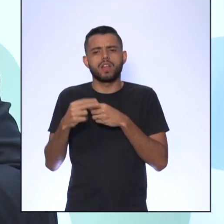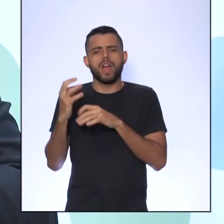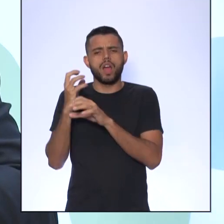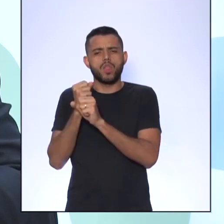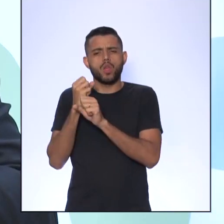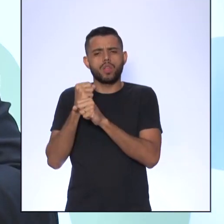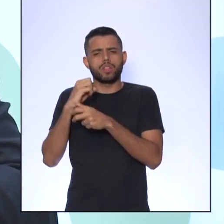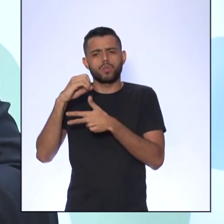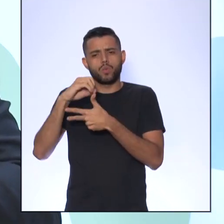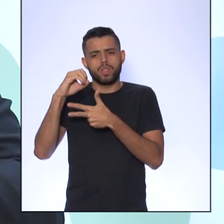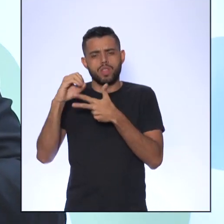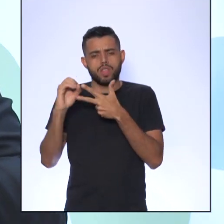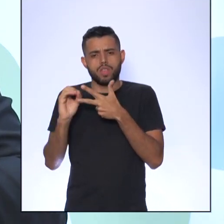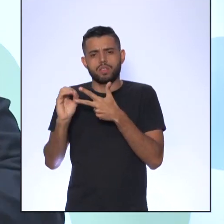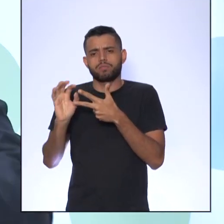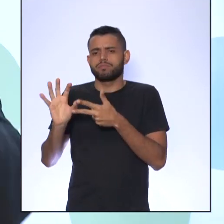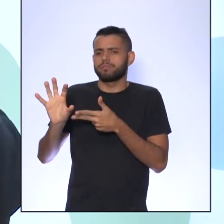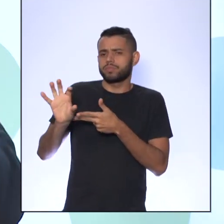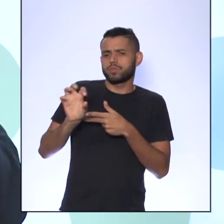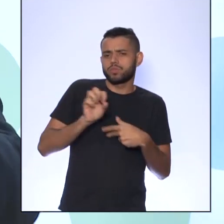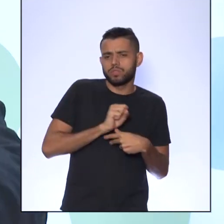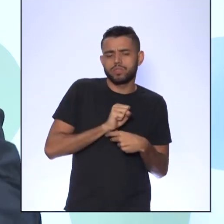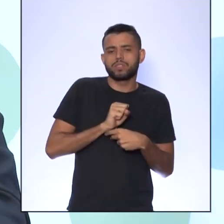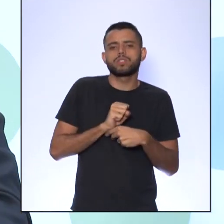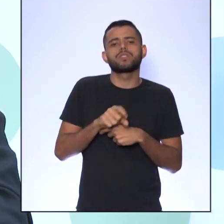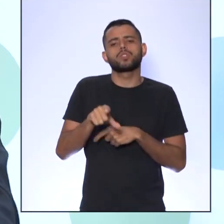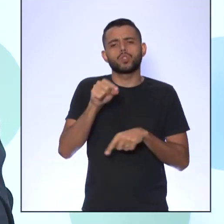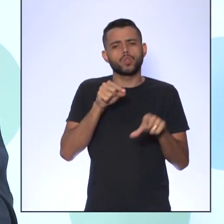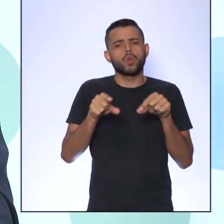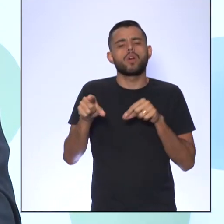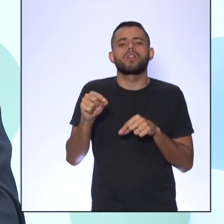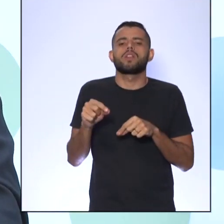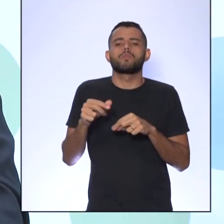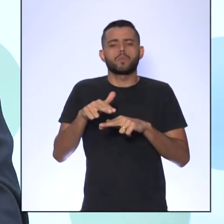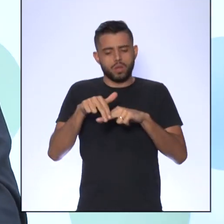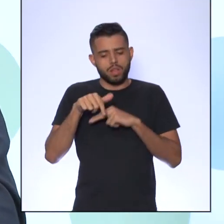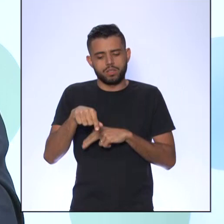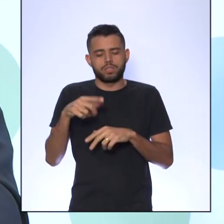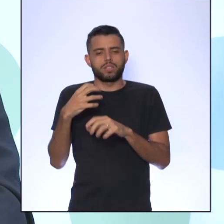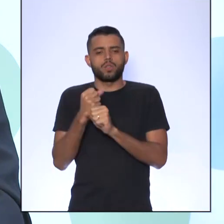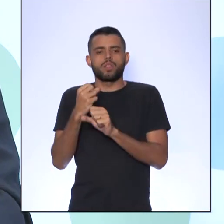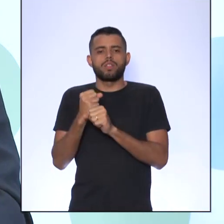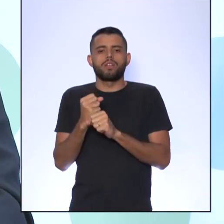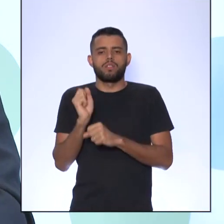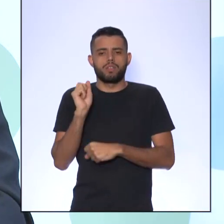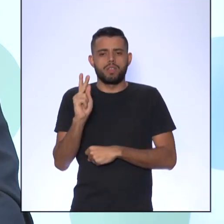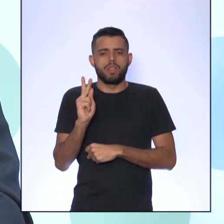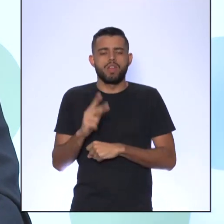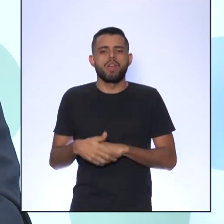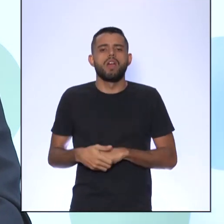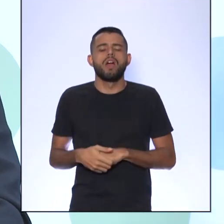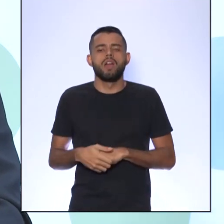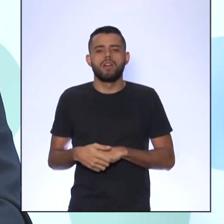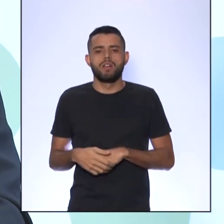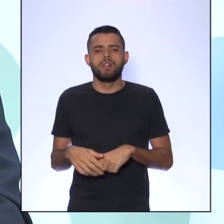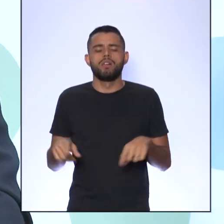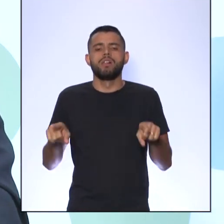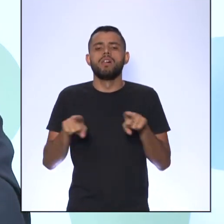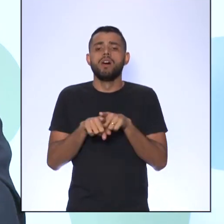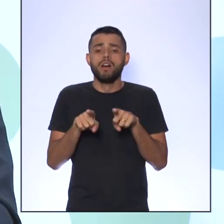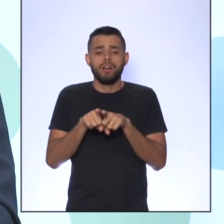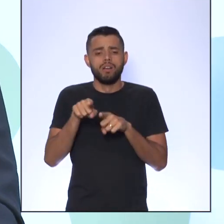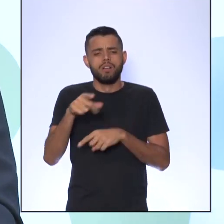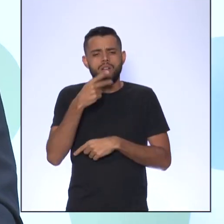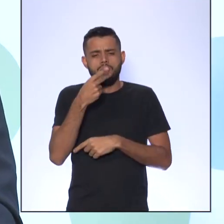do Enem, dos candidatos que se inscreveram, e os seleciona a partir dessa nota. Ok? Além também, como você colocou